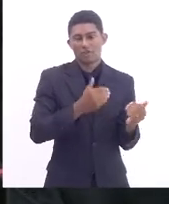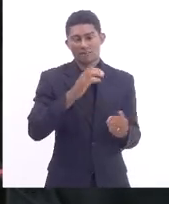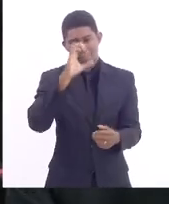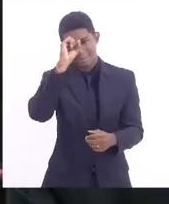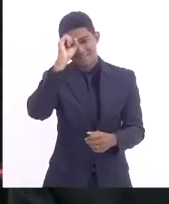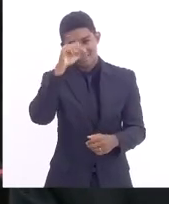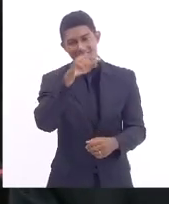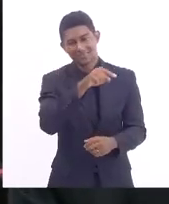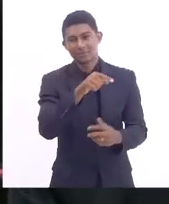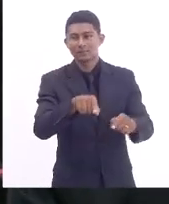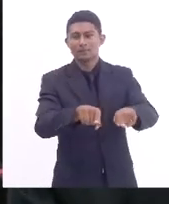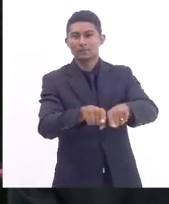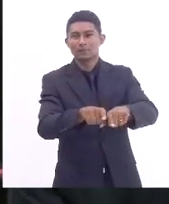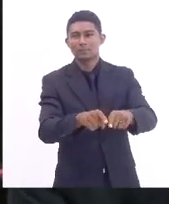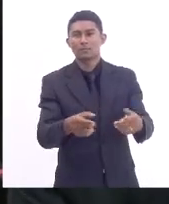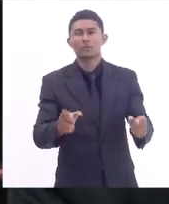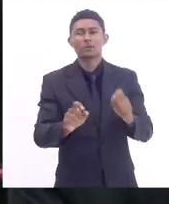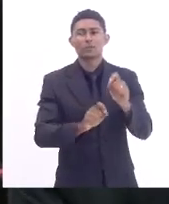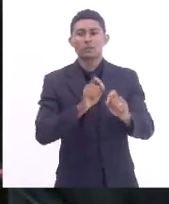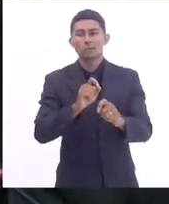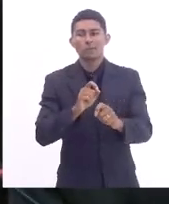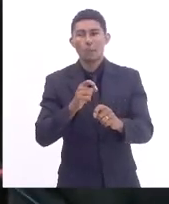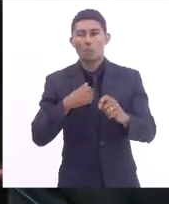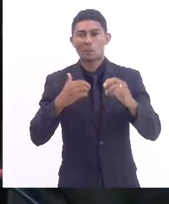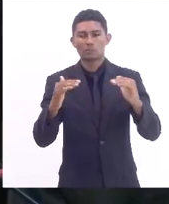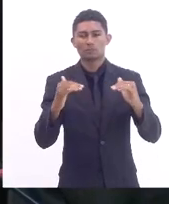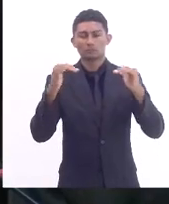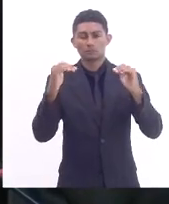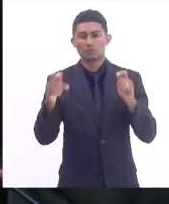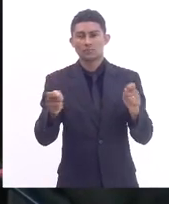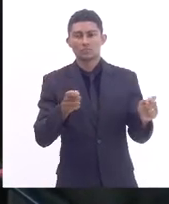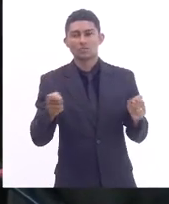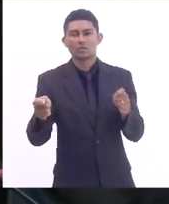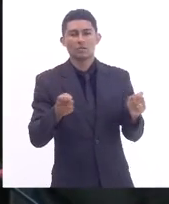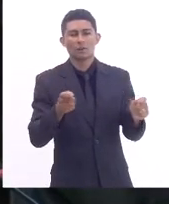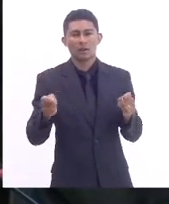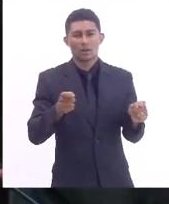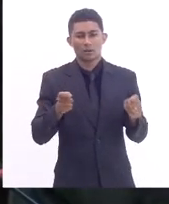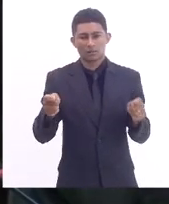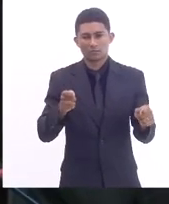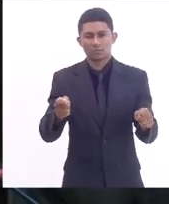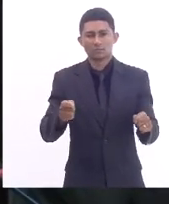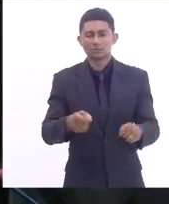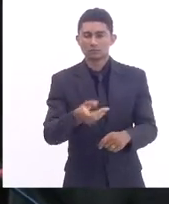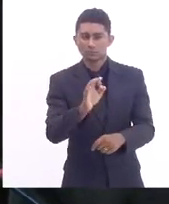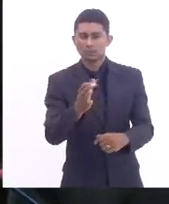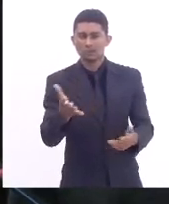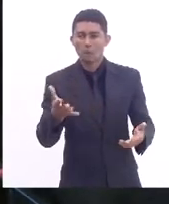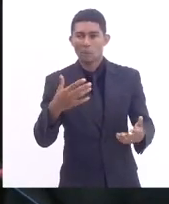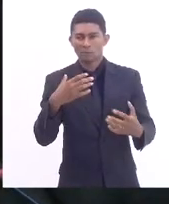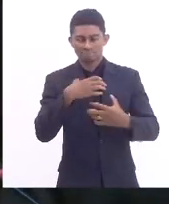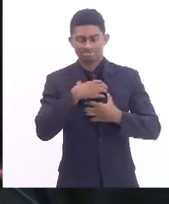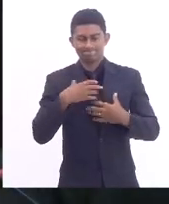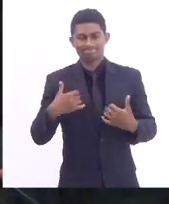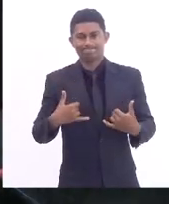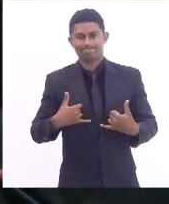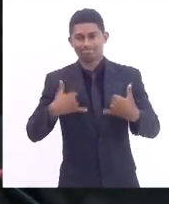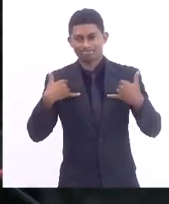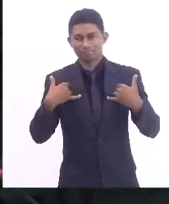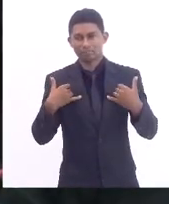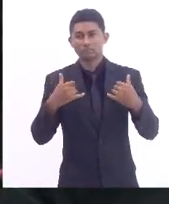e hoje eu sou Ouvidor um cargo de Gestão de autogestão não é uma carguinha de gestão não de autogestão e tem orgulho disso